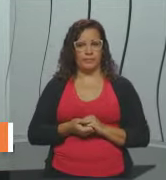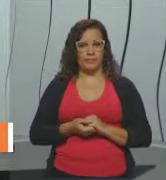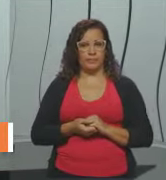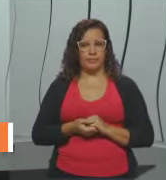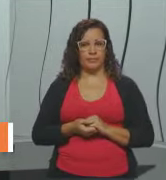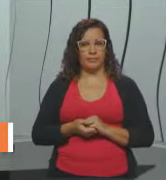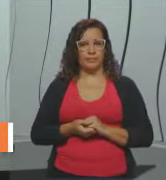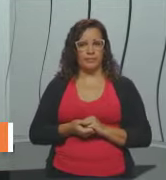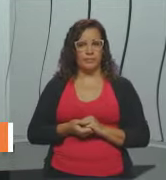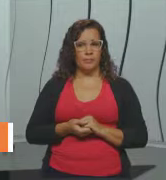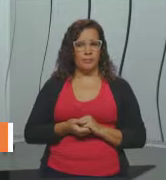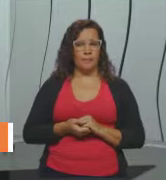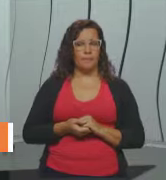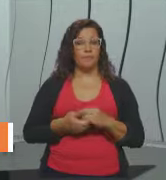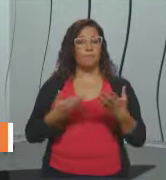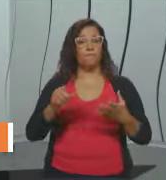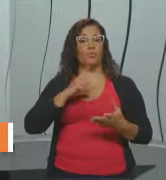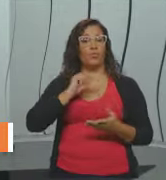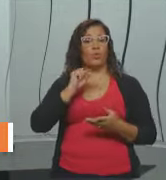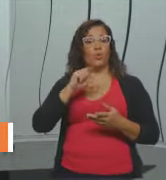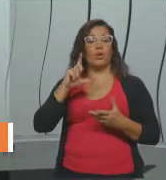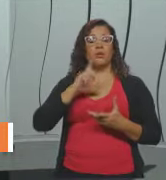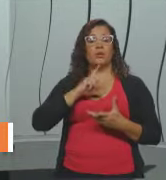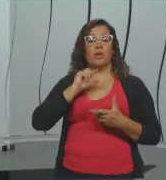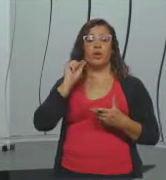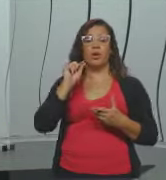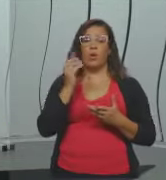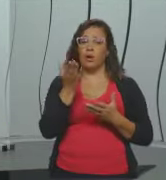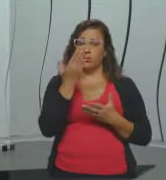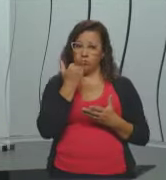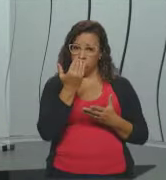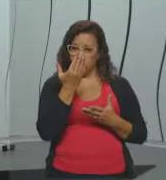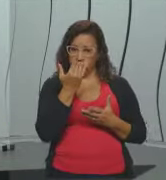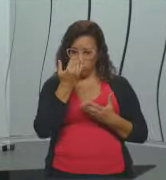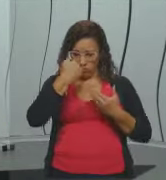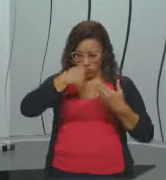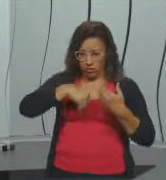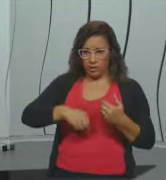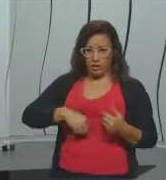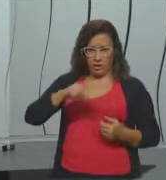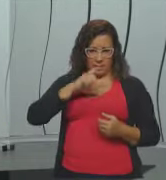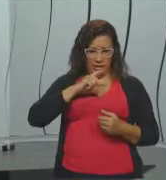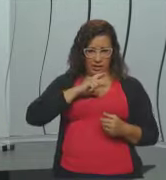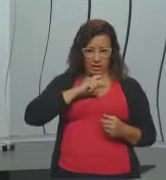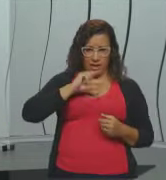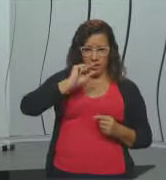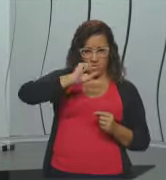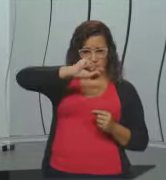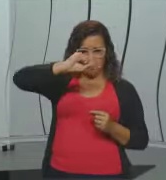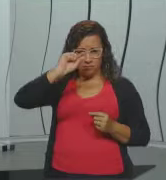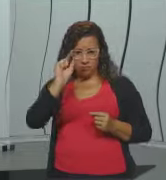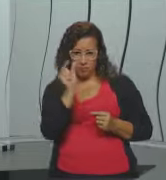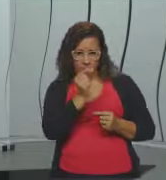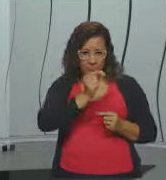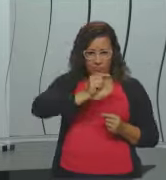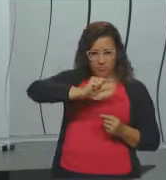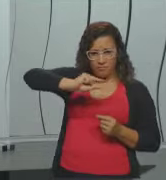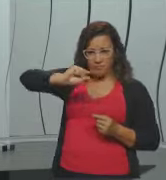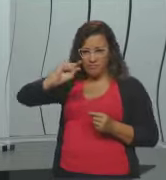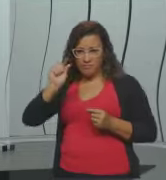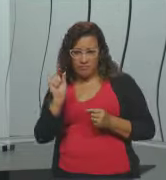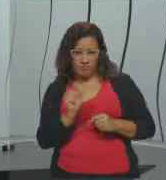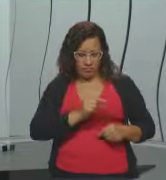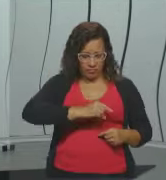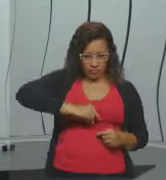Vilosidades intestinais facilitam a absorção dos nutrientes. Vilosidades, o que é isso? O intestino ele tem umas voltinhas que vai aumentar